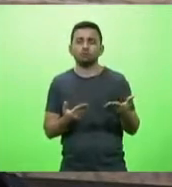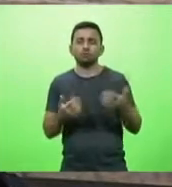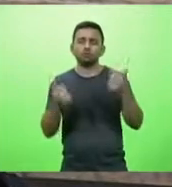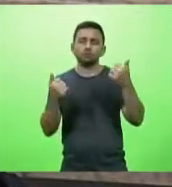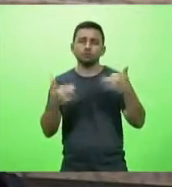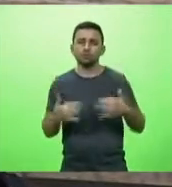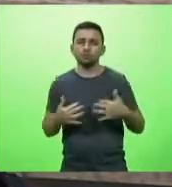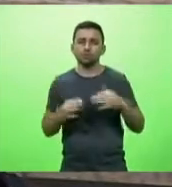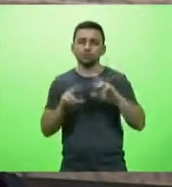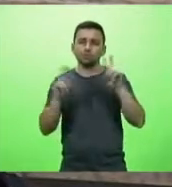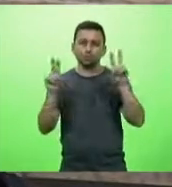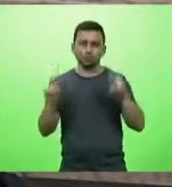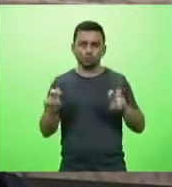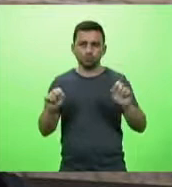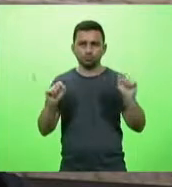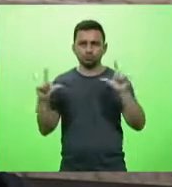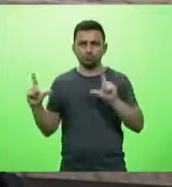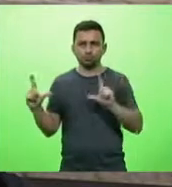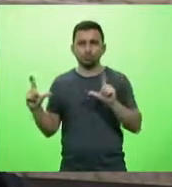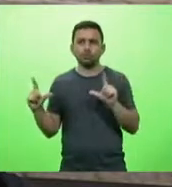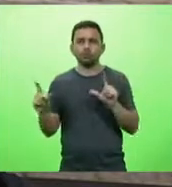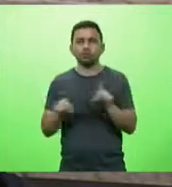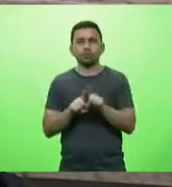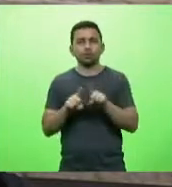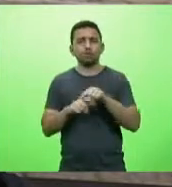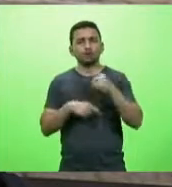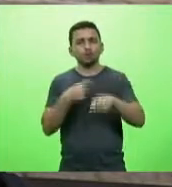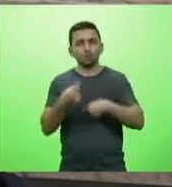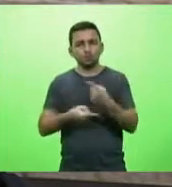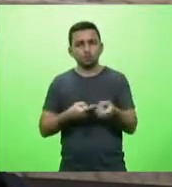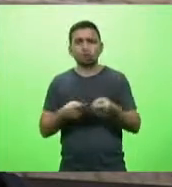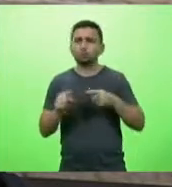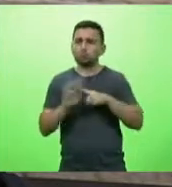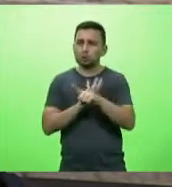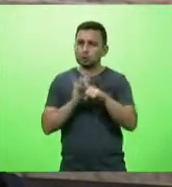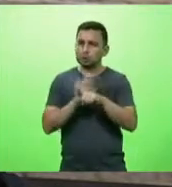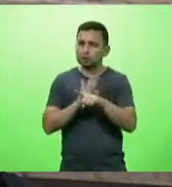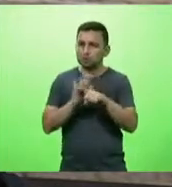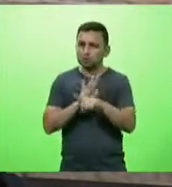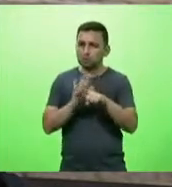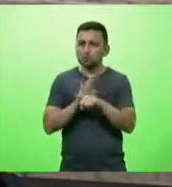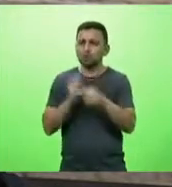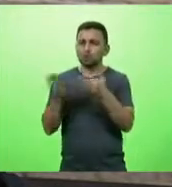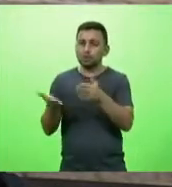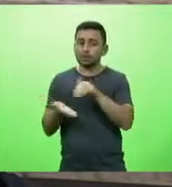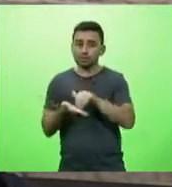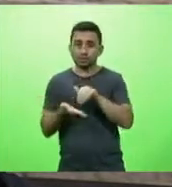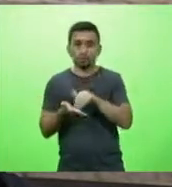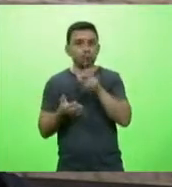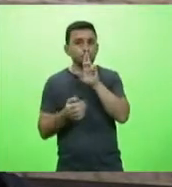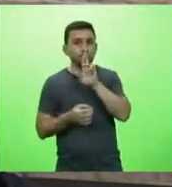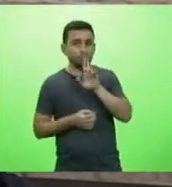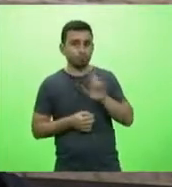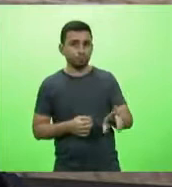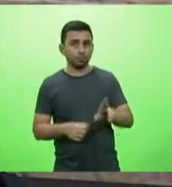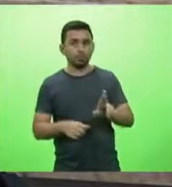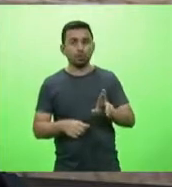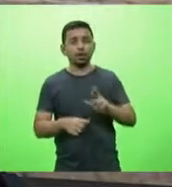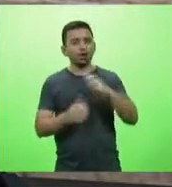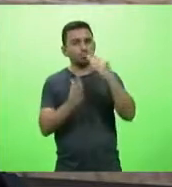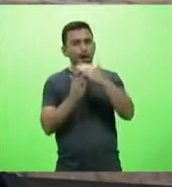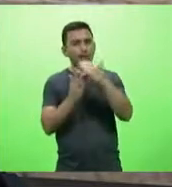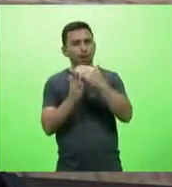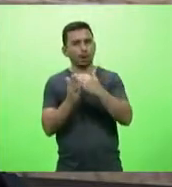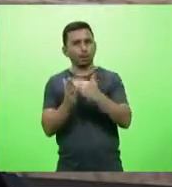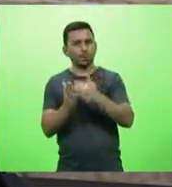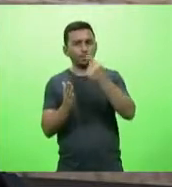do assunto em tela. Na continuidade, os demais parlamentares fizeram suas indagações e, por conseguinte, o senhor secretário de Estado respondeu-as na ordem estabelecida